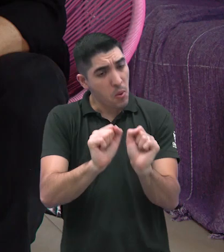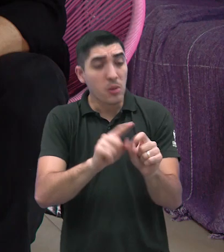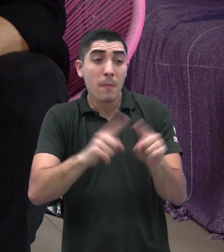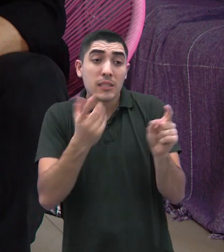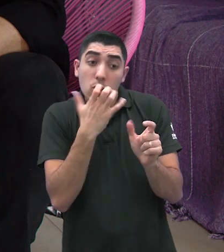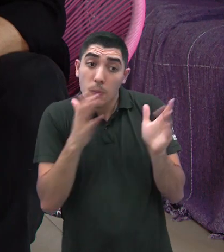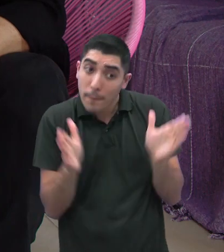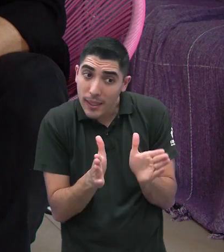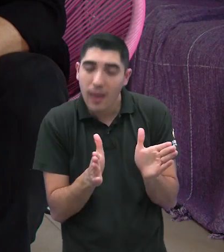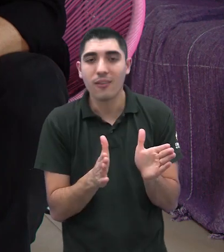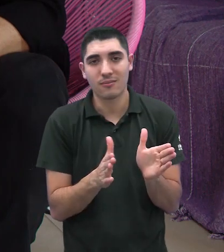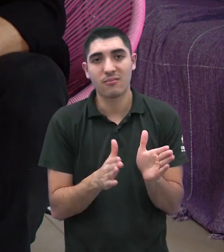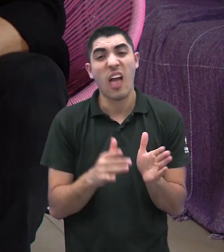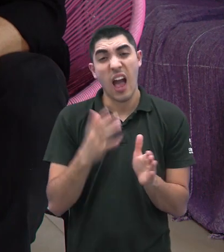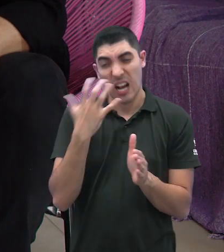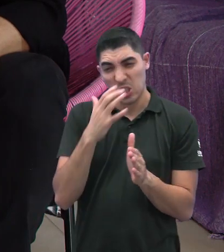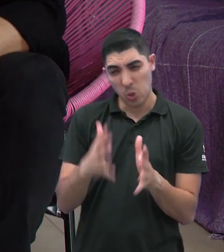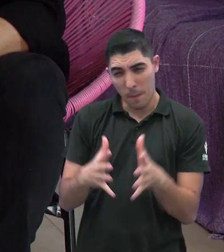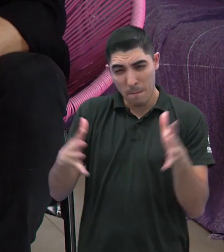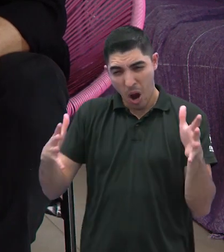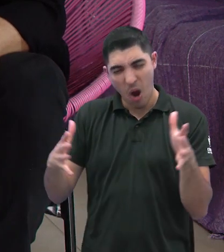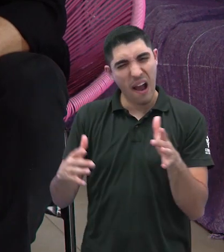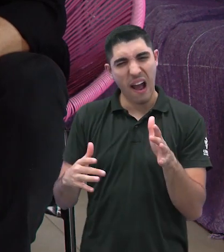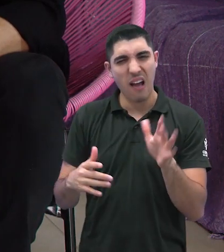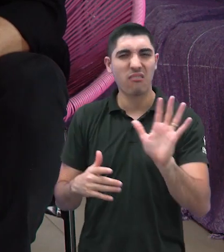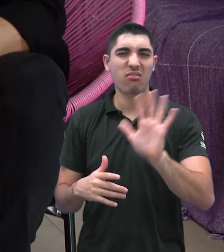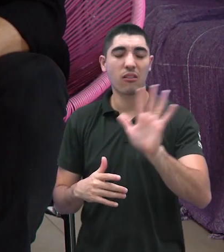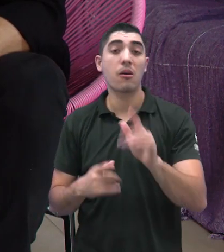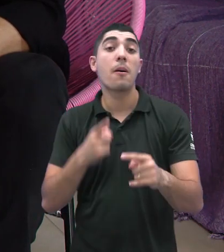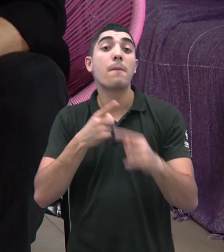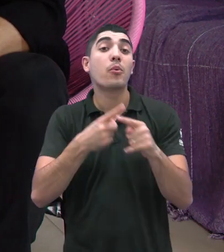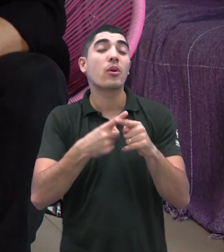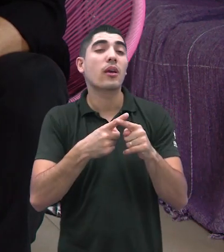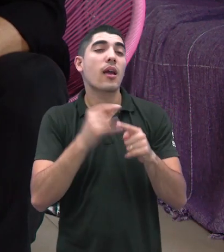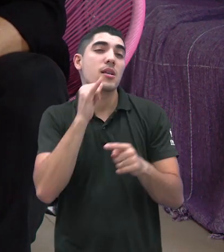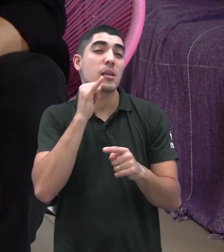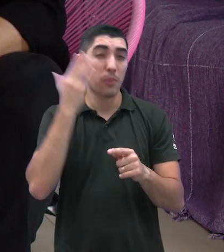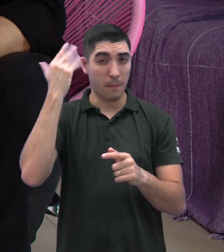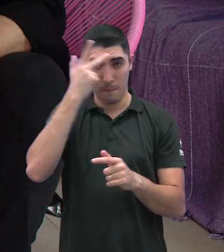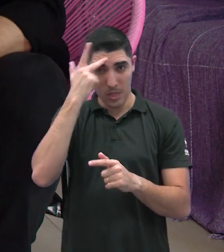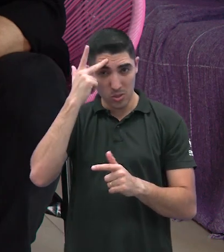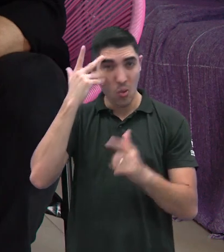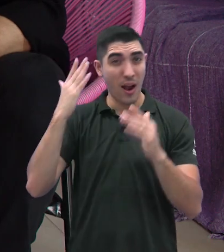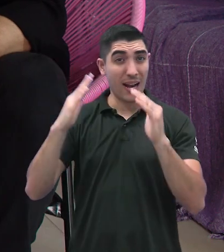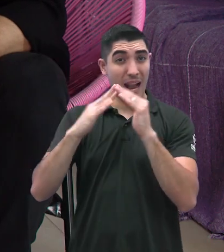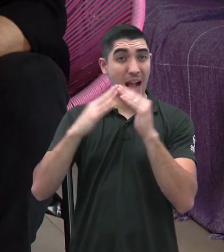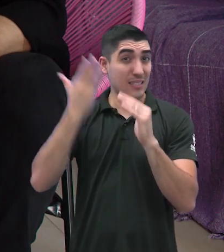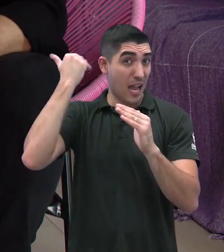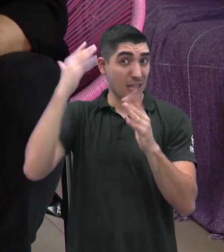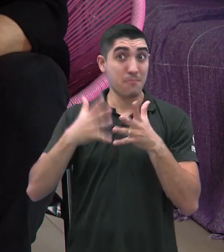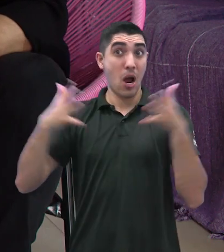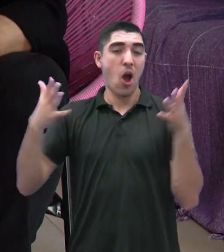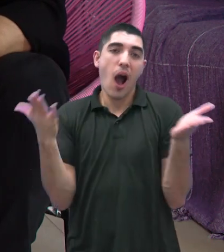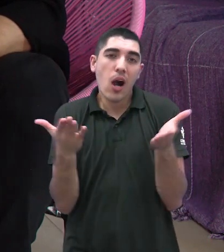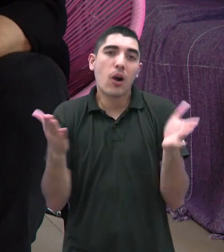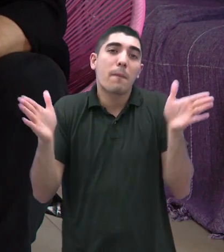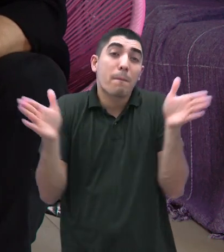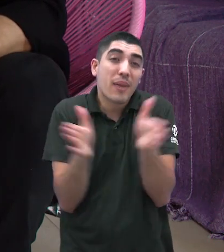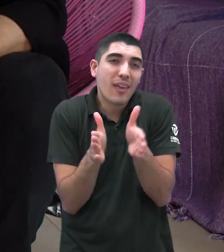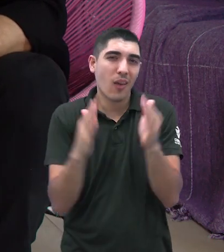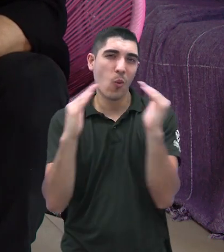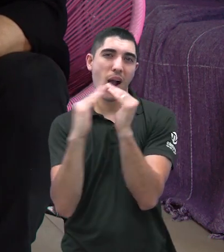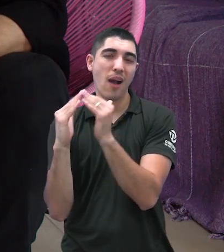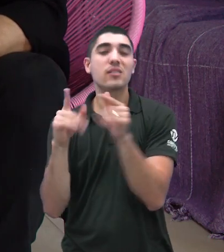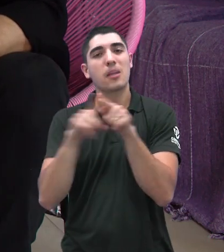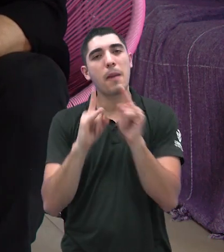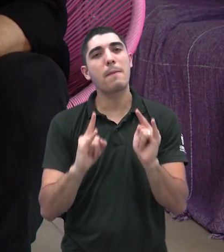cachorros de porte médio e grande acabam ficando para depois. Porque a gente está também diminuindo os tamanhos de casas, né? Apartamentos, hoje em dia muita gente, então o pessoal